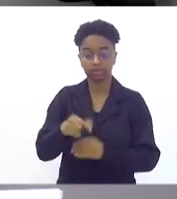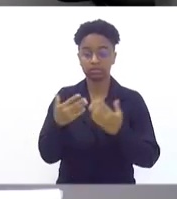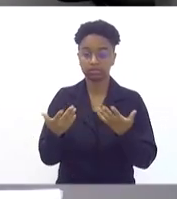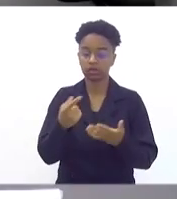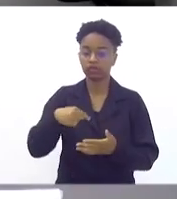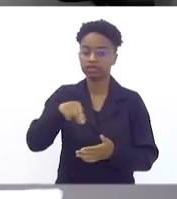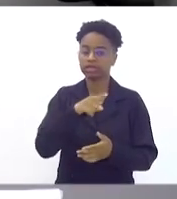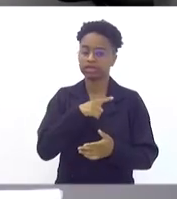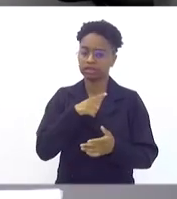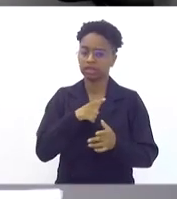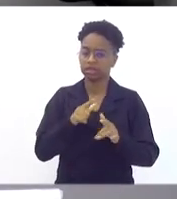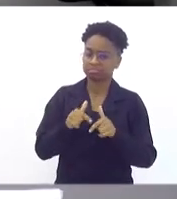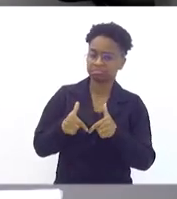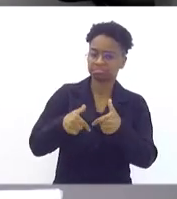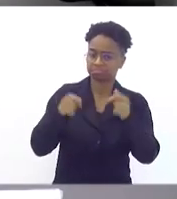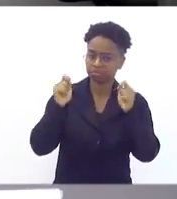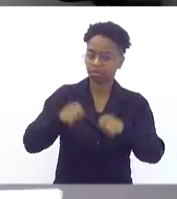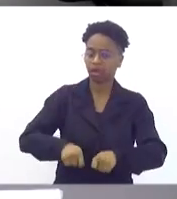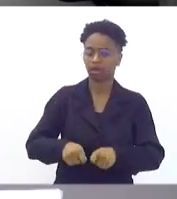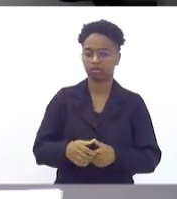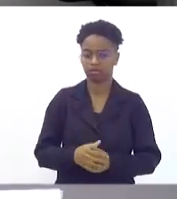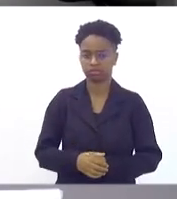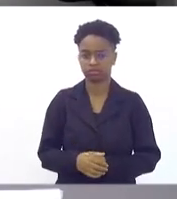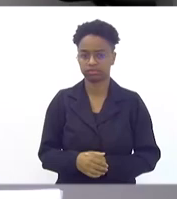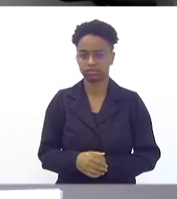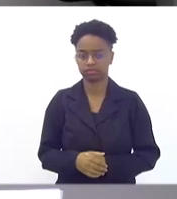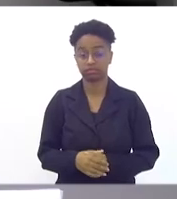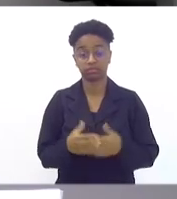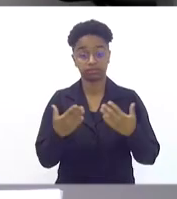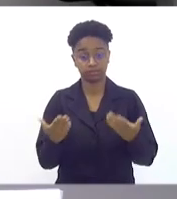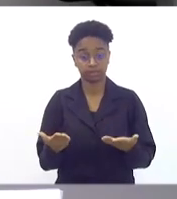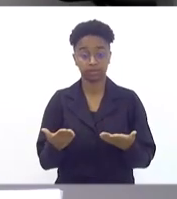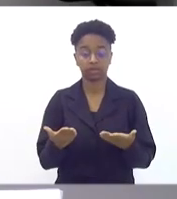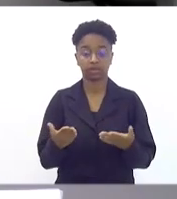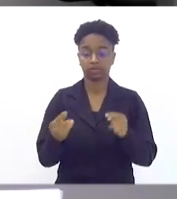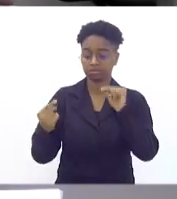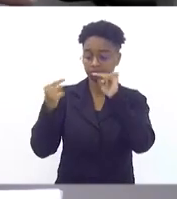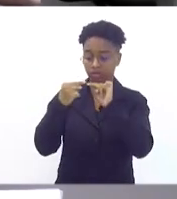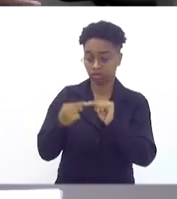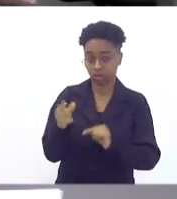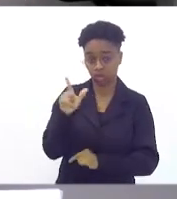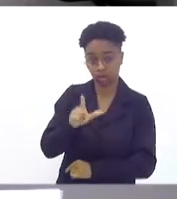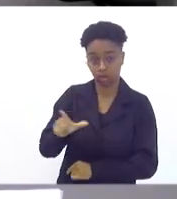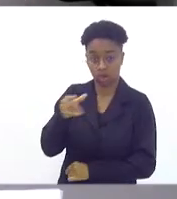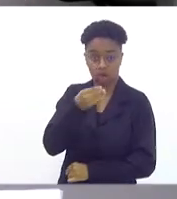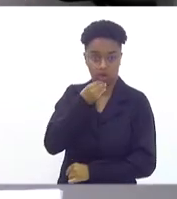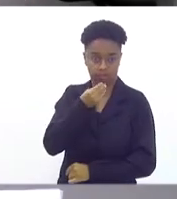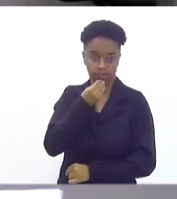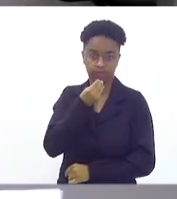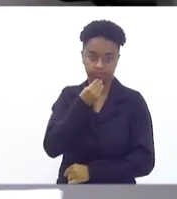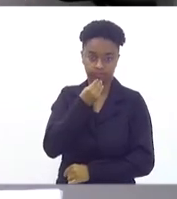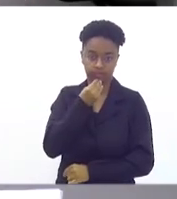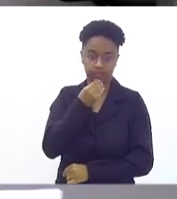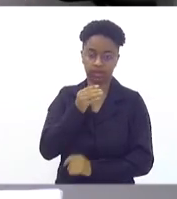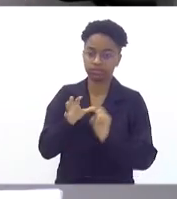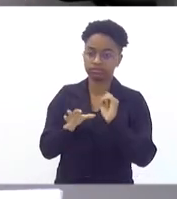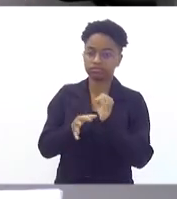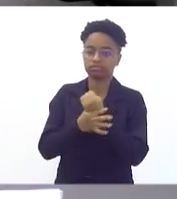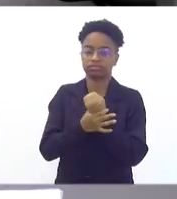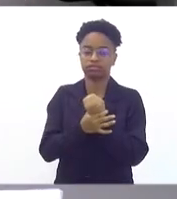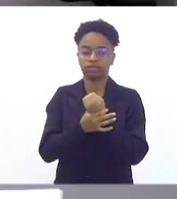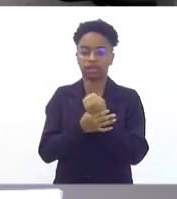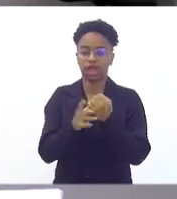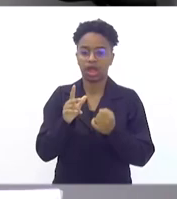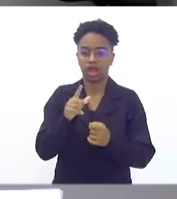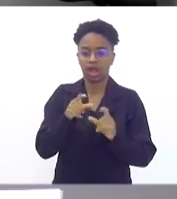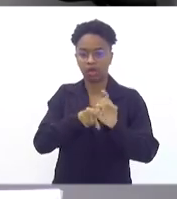esse esse essa legitimidade Parlamento tem essa legitimidade então é dentro dessa lógica obviamente é garantido toda